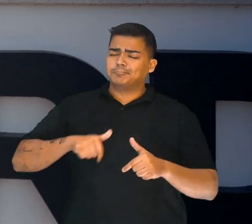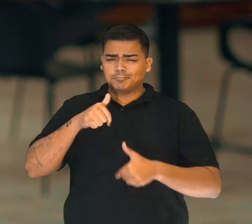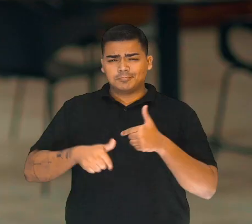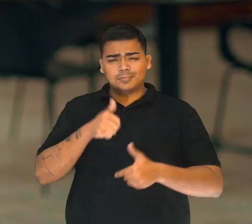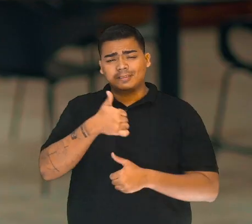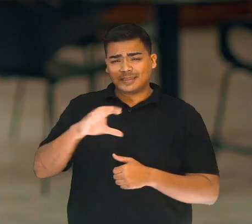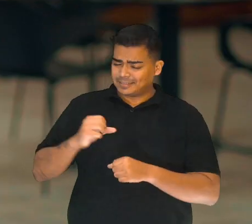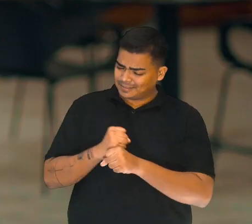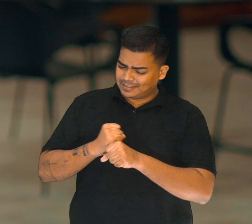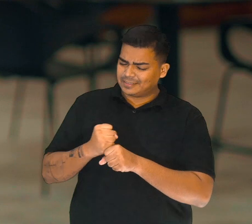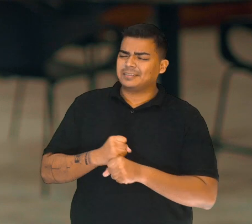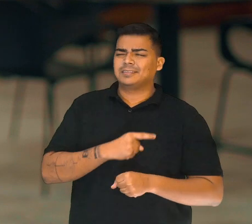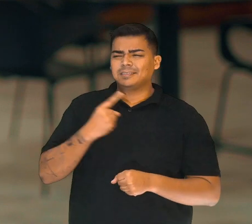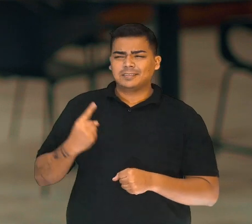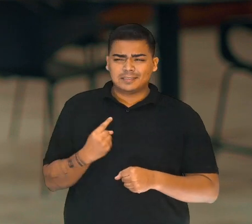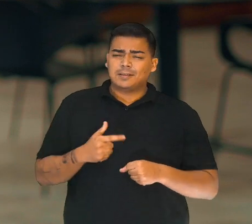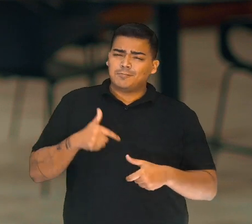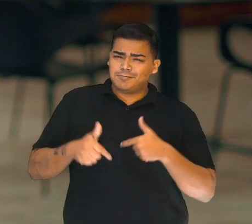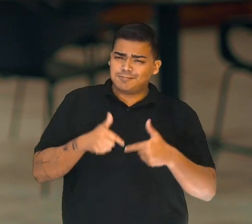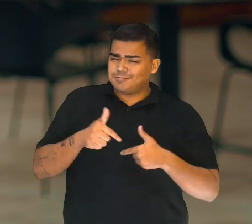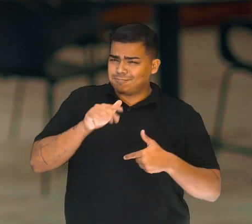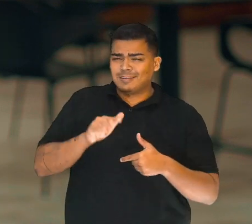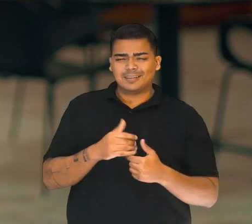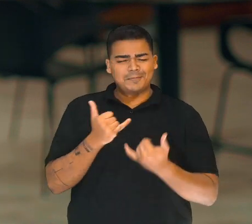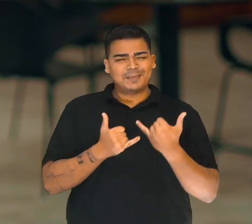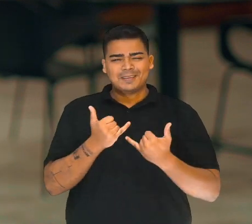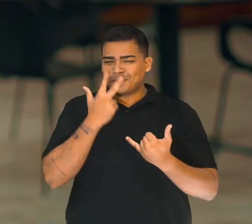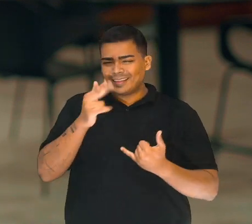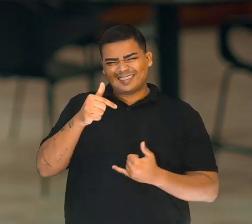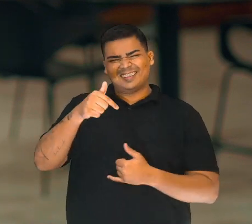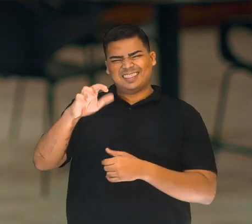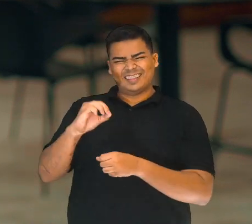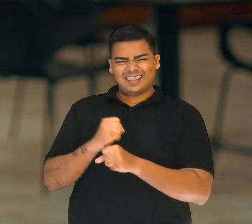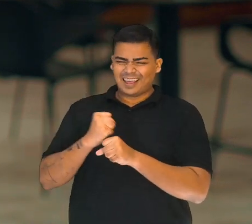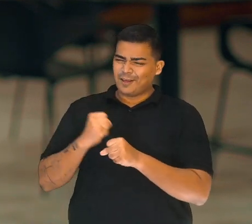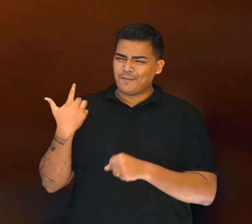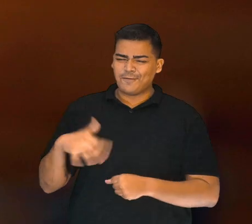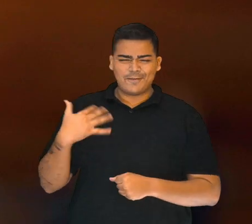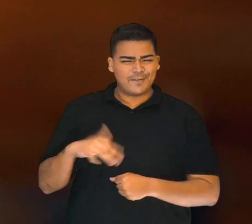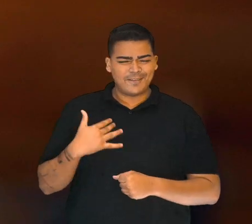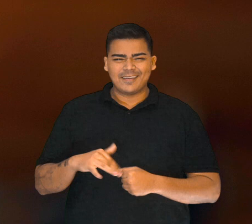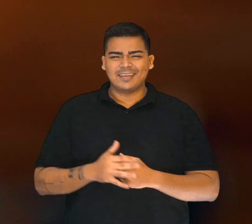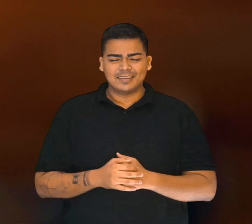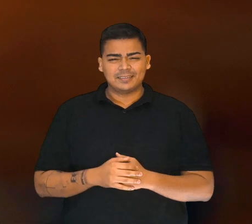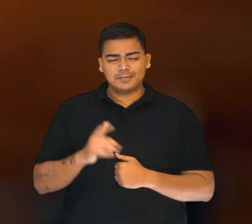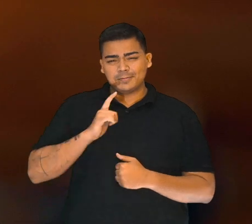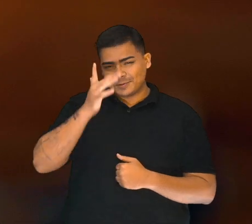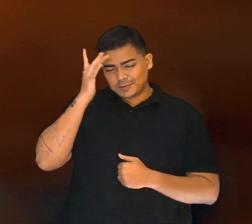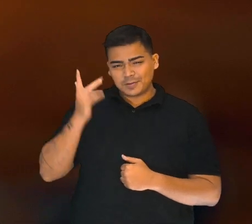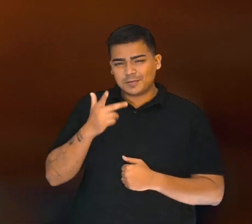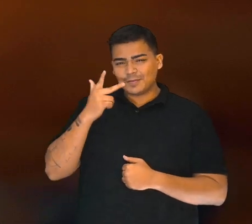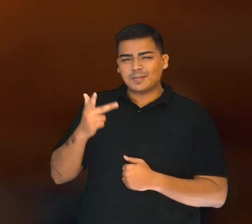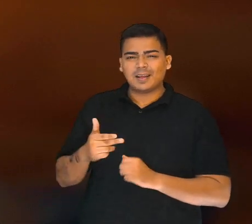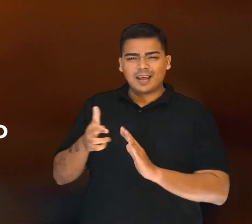trabalho. Foram 10 anos que a gente fala que é dog years, né? Passou 70. É estrada de chão. O pessoal fala muito da